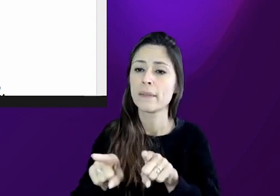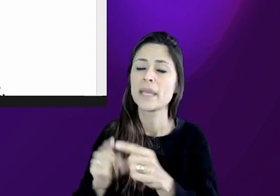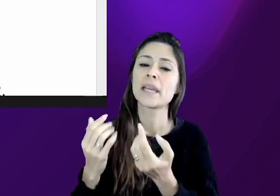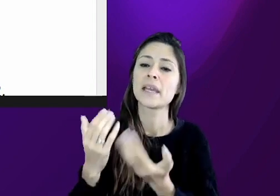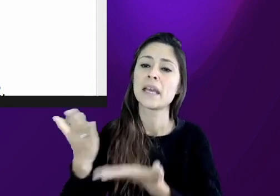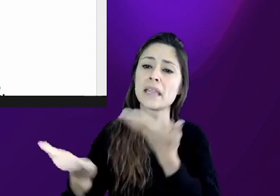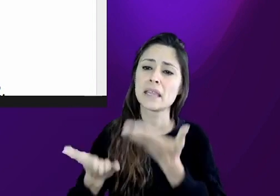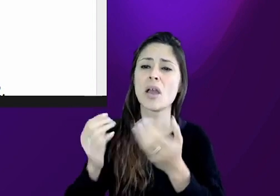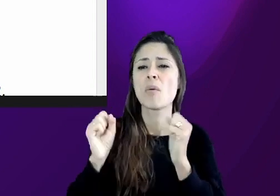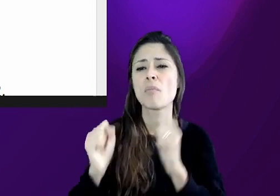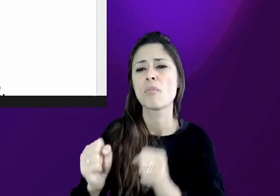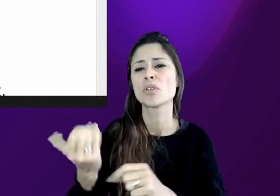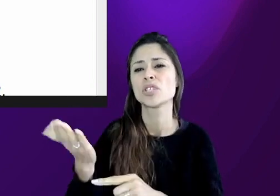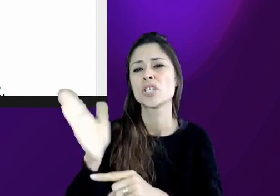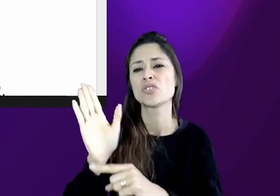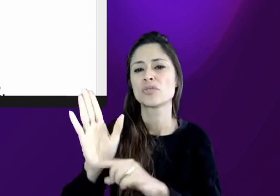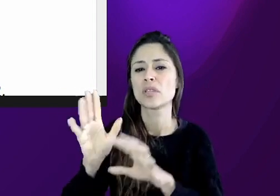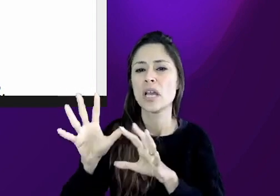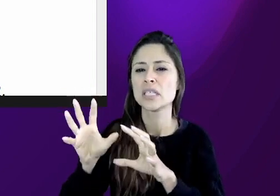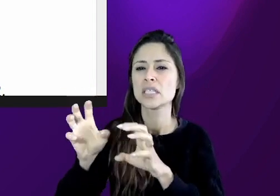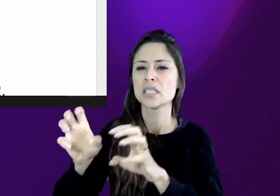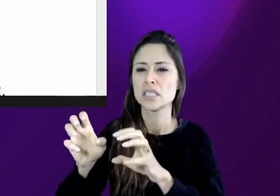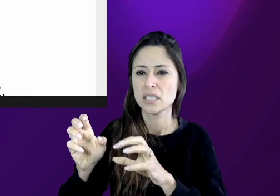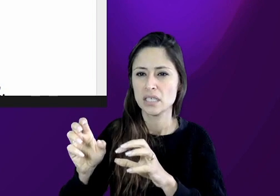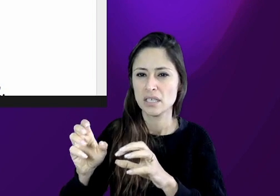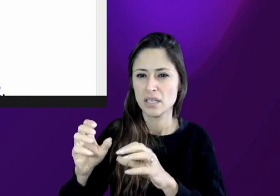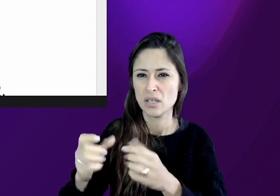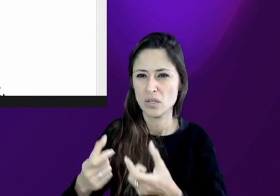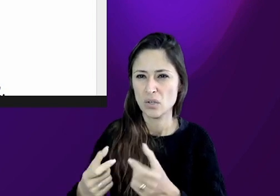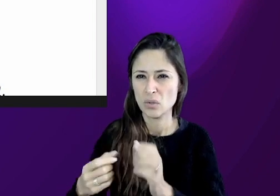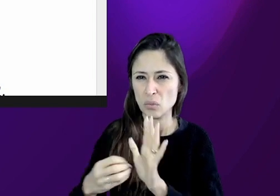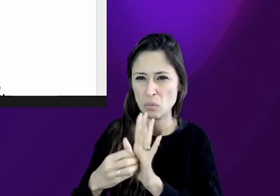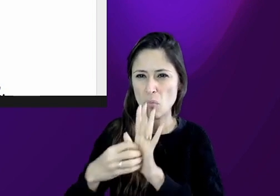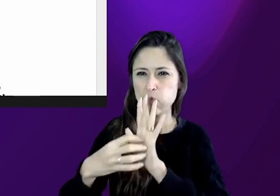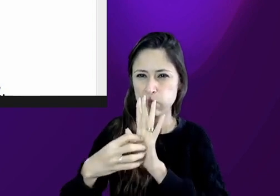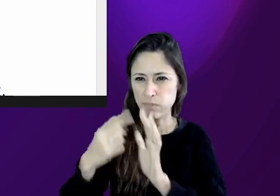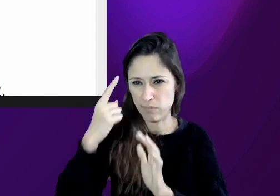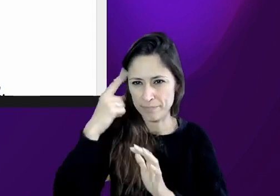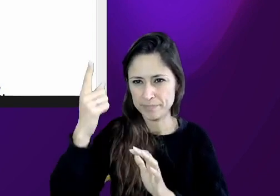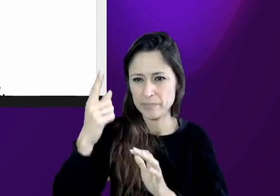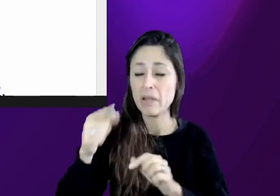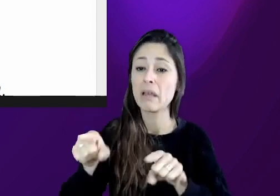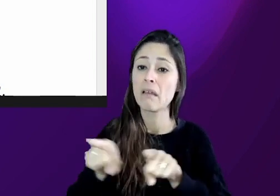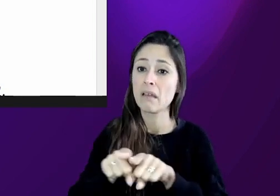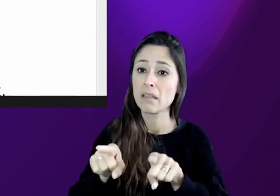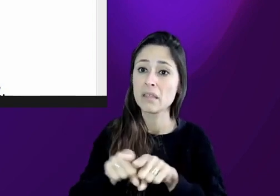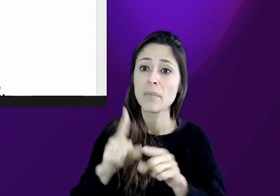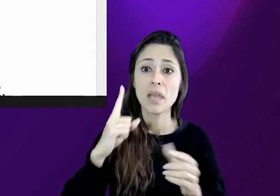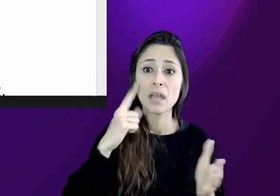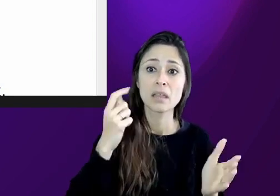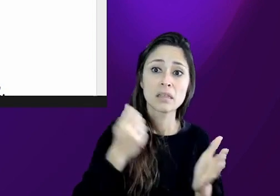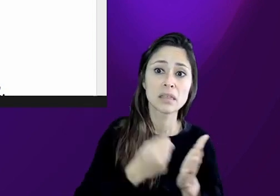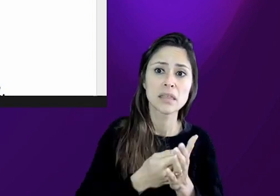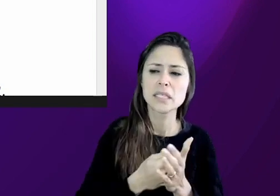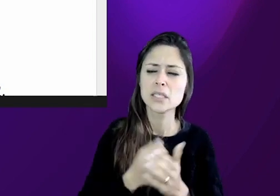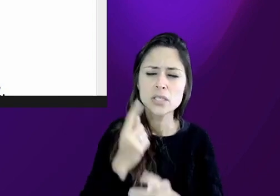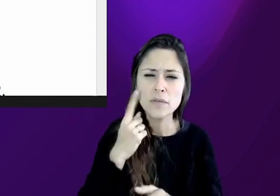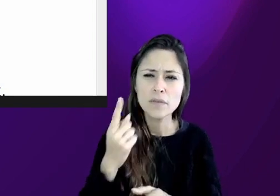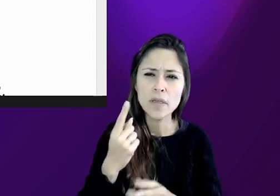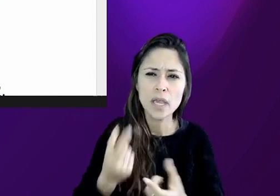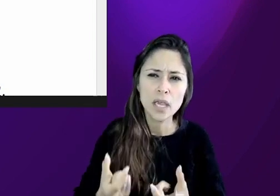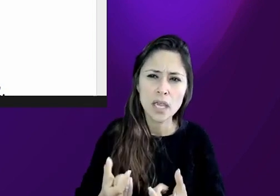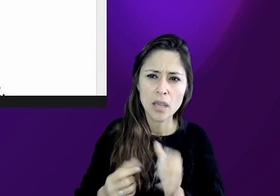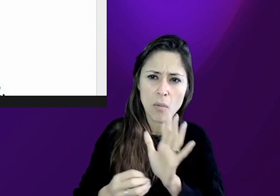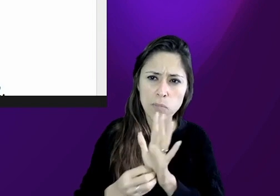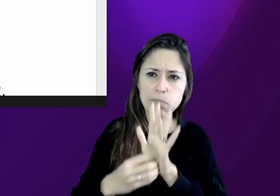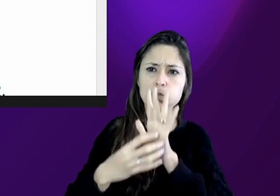melhorar a ressecabilidade, e você pode, além de tudo, determinar a biologia desse tumor. Então, se esse paciente progredir logo